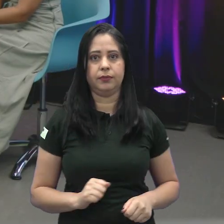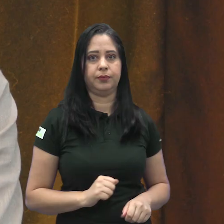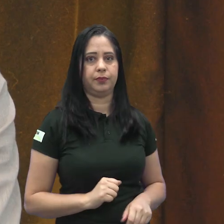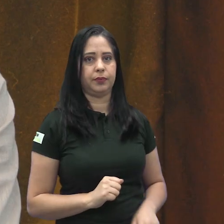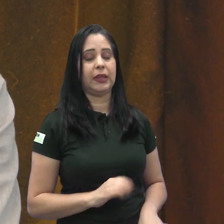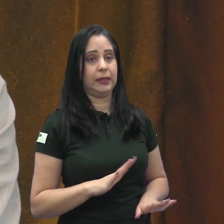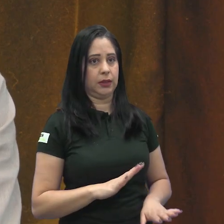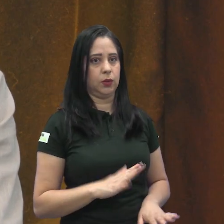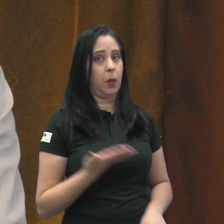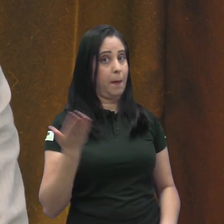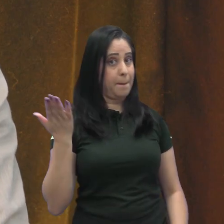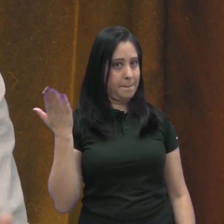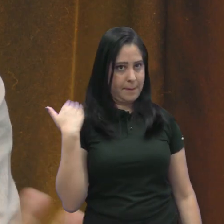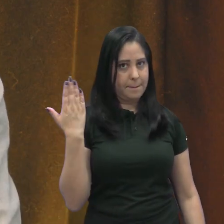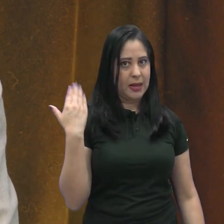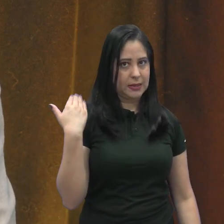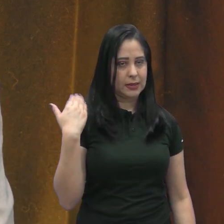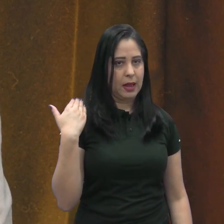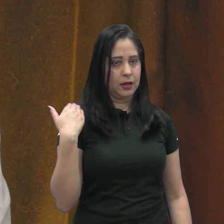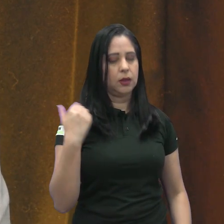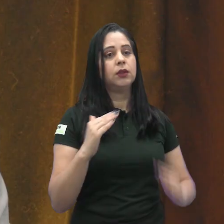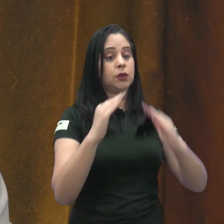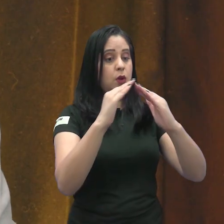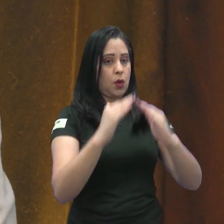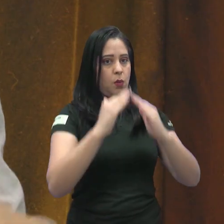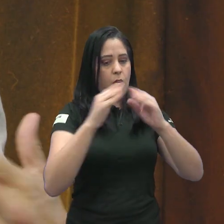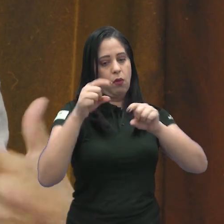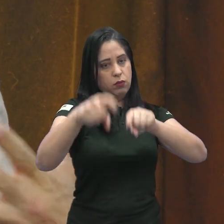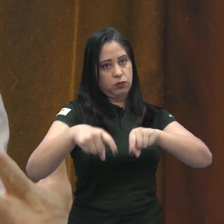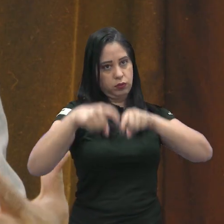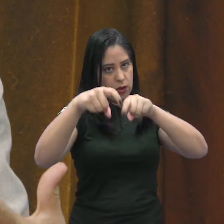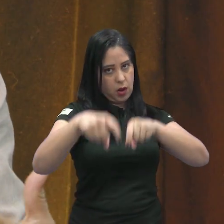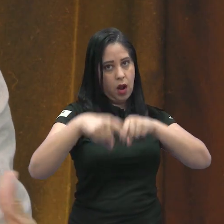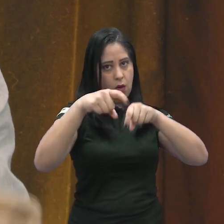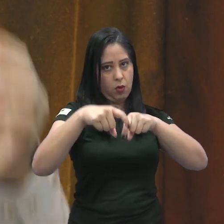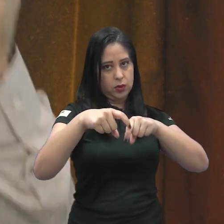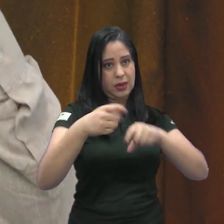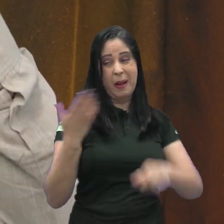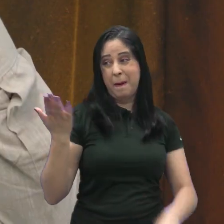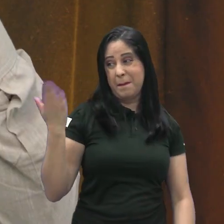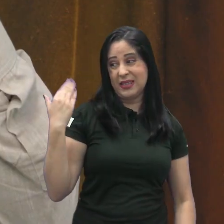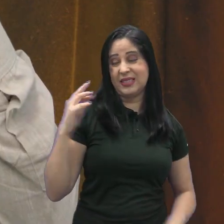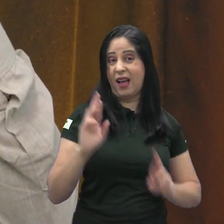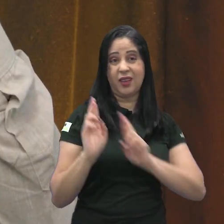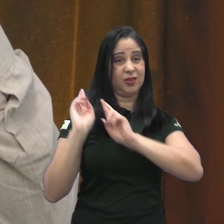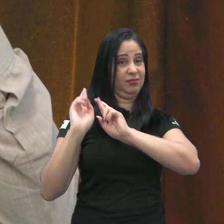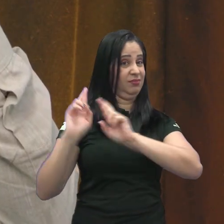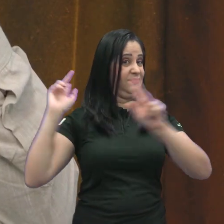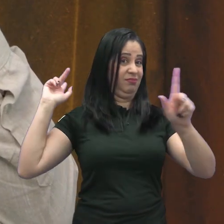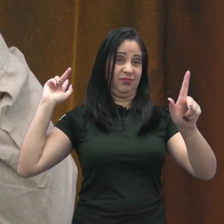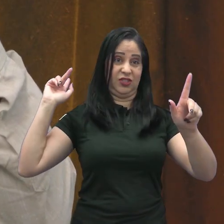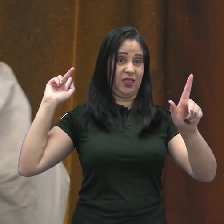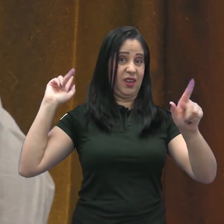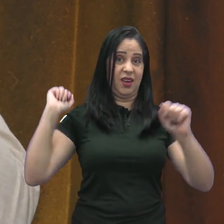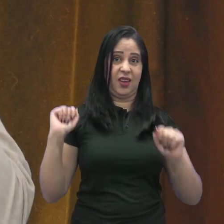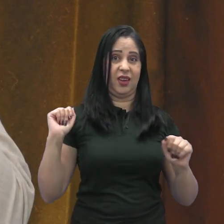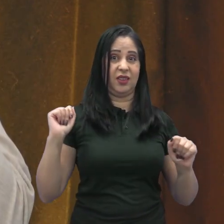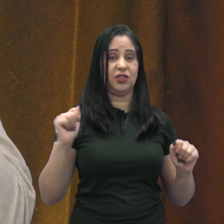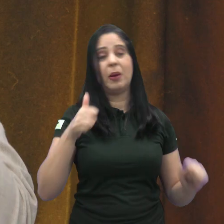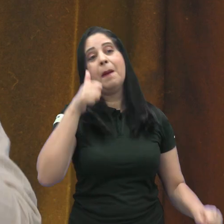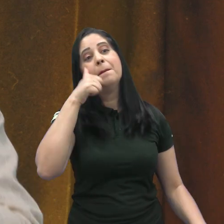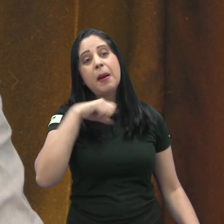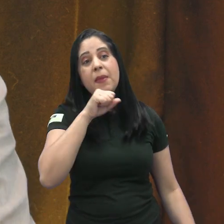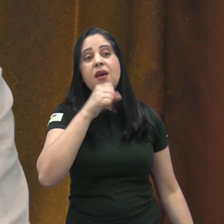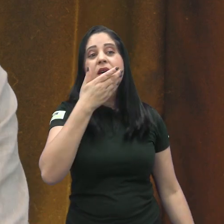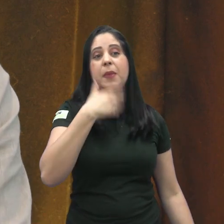rural. Naquela época a gente era diferente, né? Naquela época, os pais da gente,